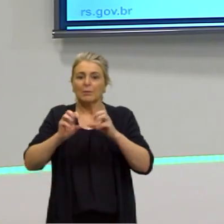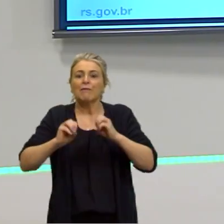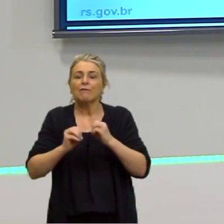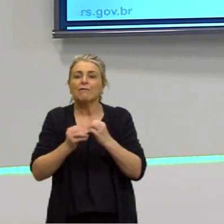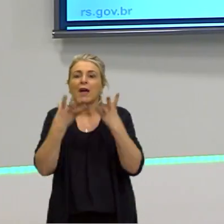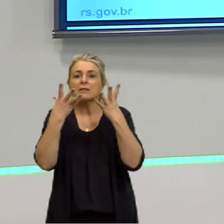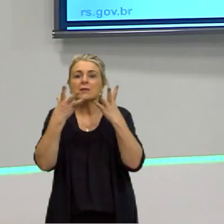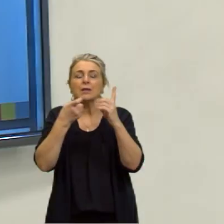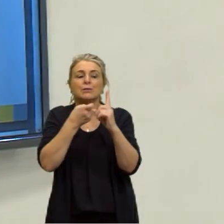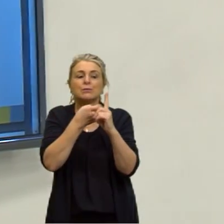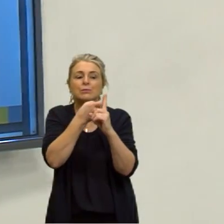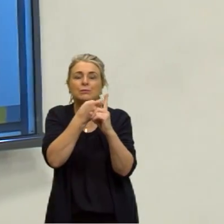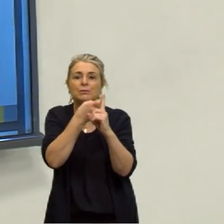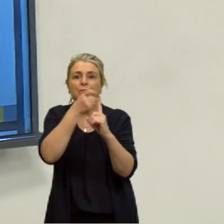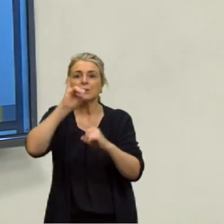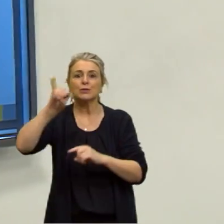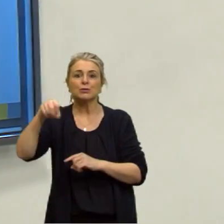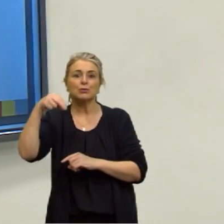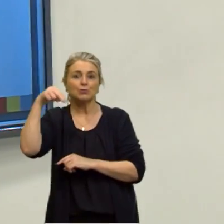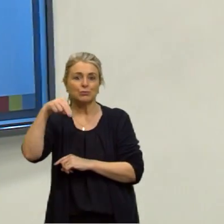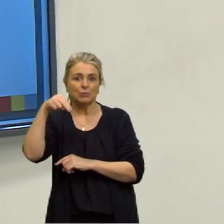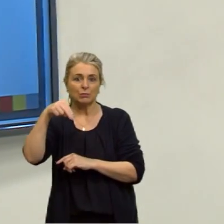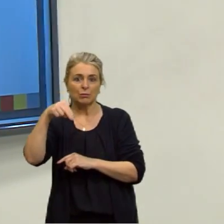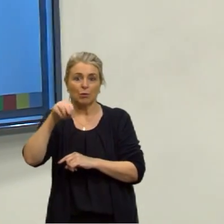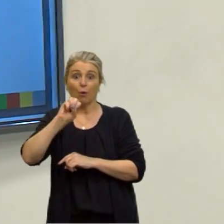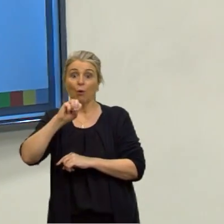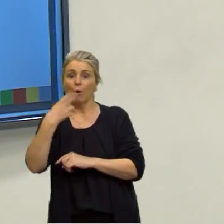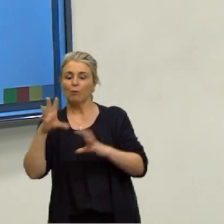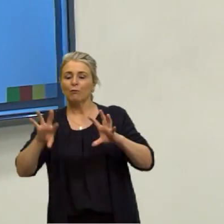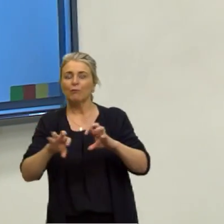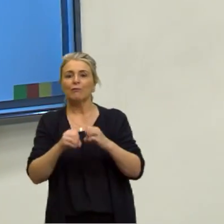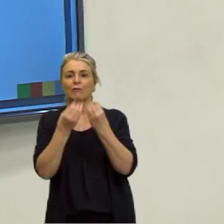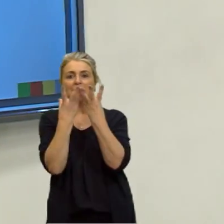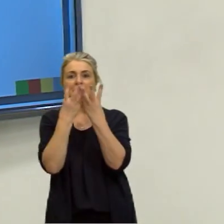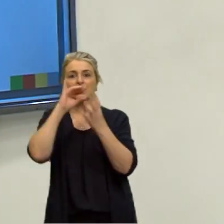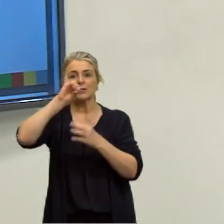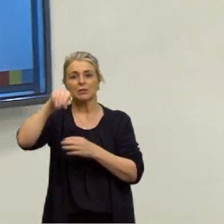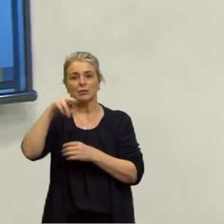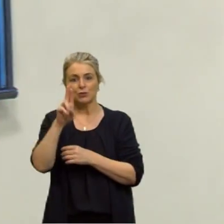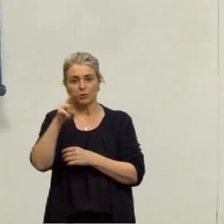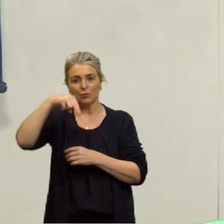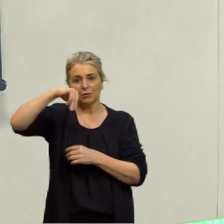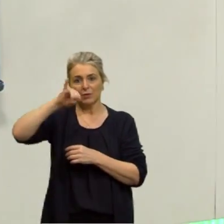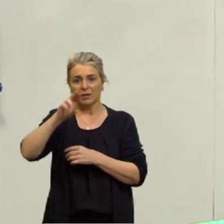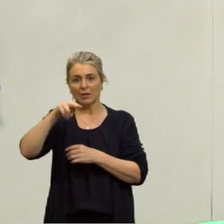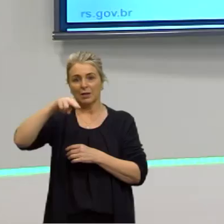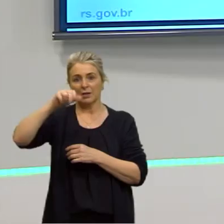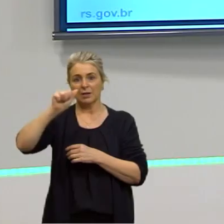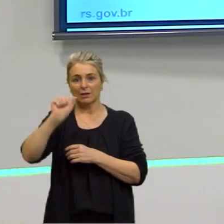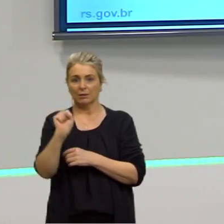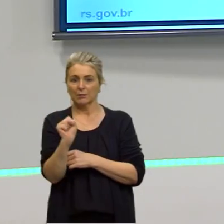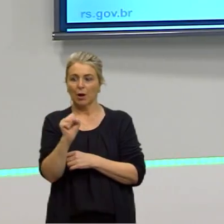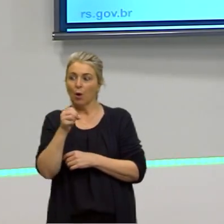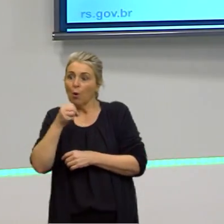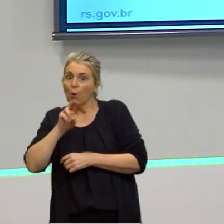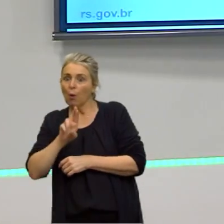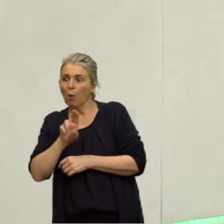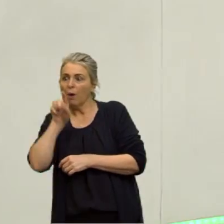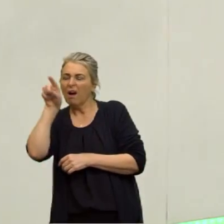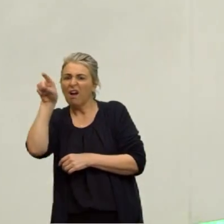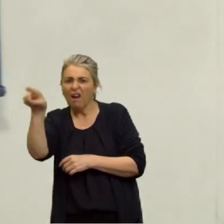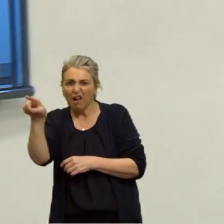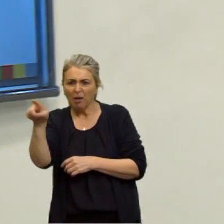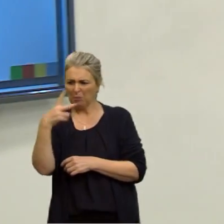na cidade as festas juninas hoje ou ela tem atitudes de criança